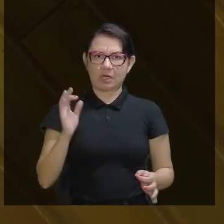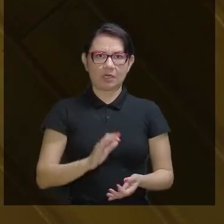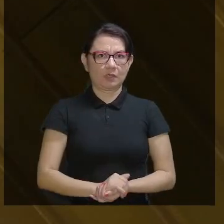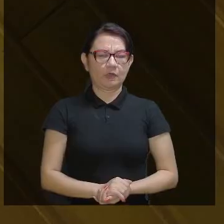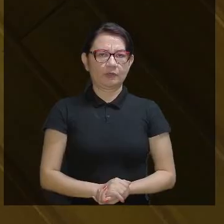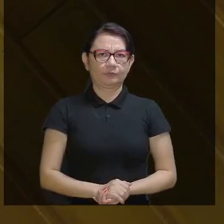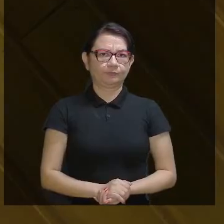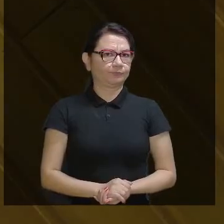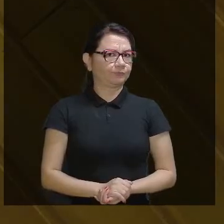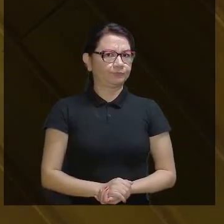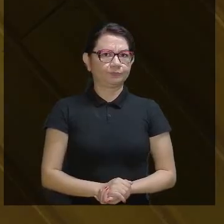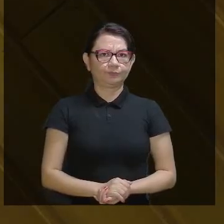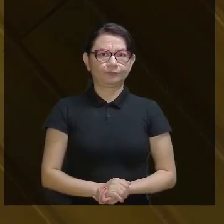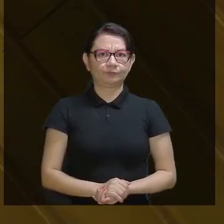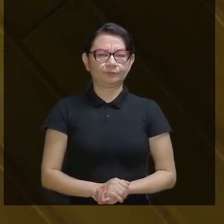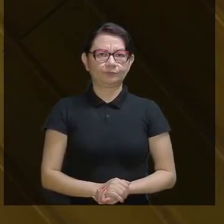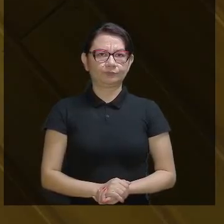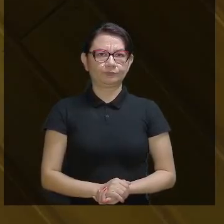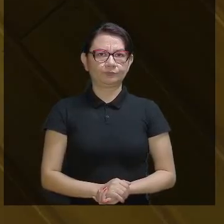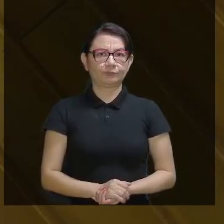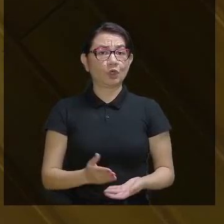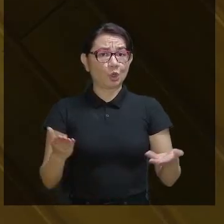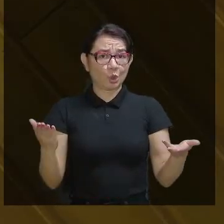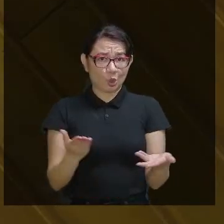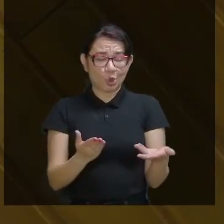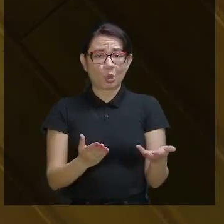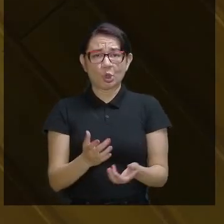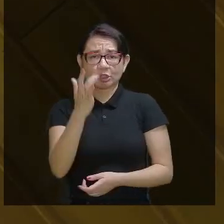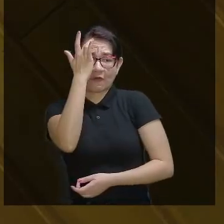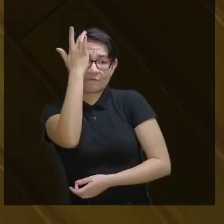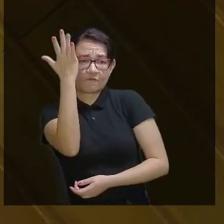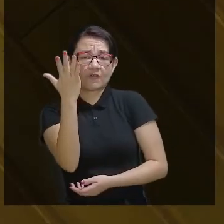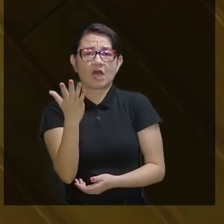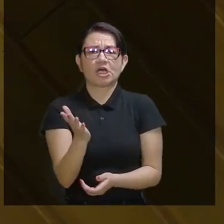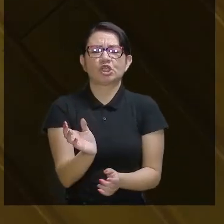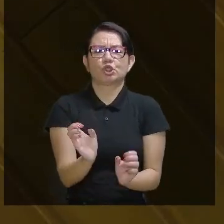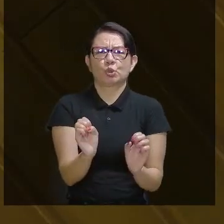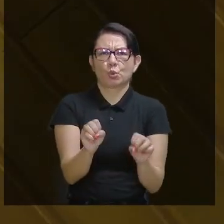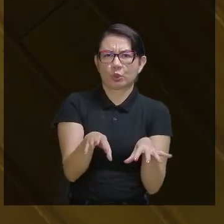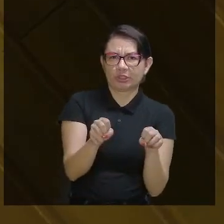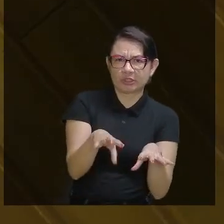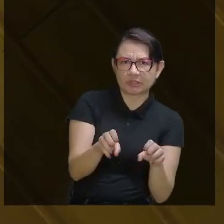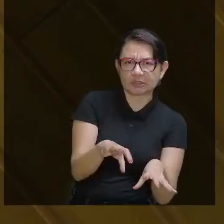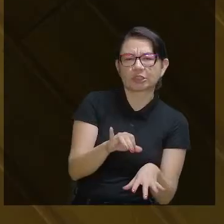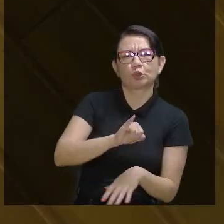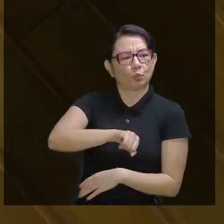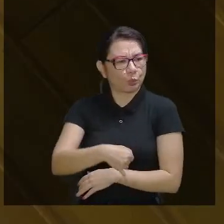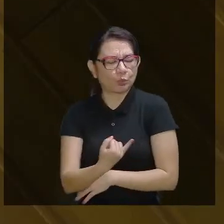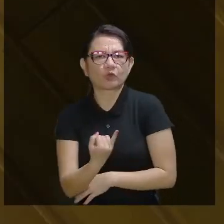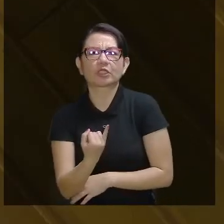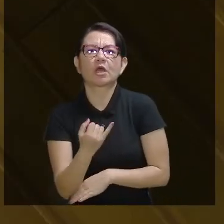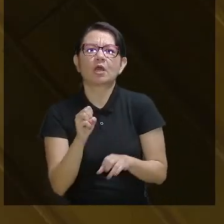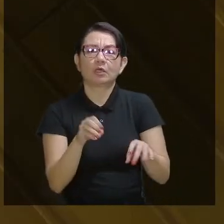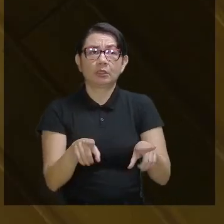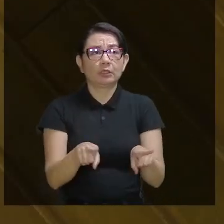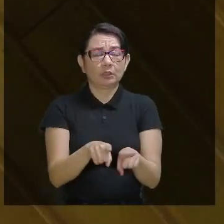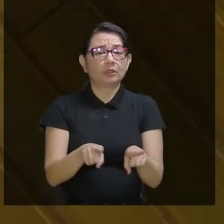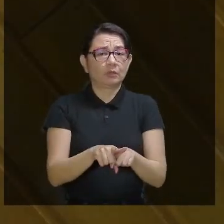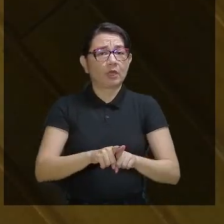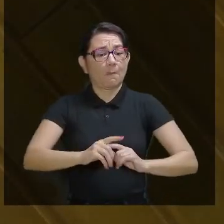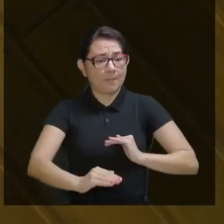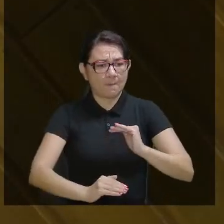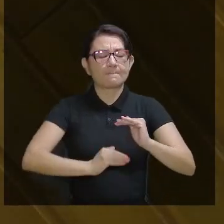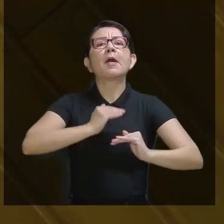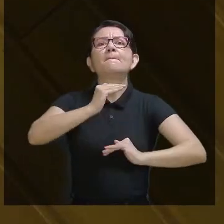vamos dizer, das vantagens que hoje existem na educação. Eu vejo que a educação caminhou